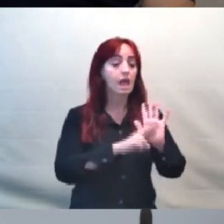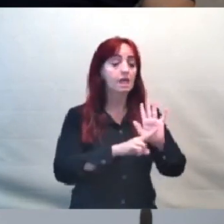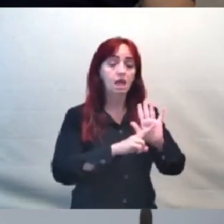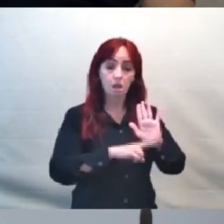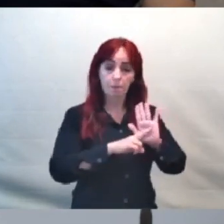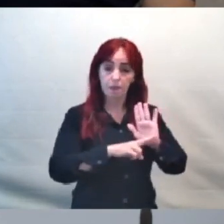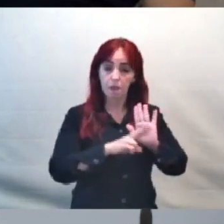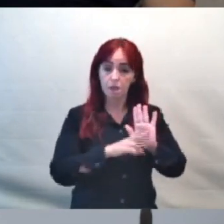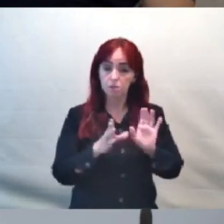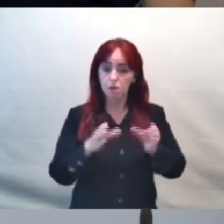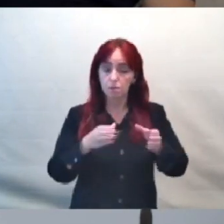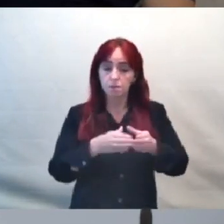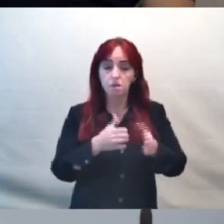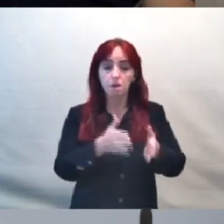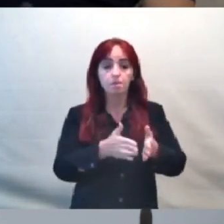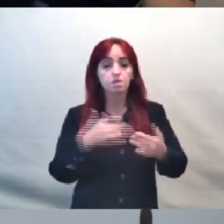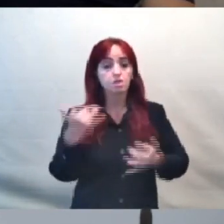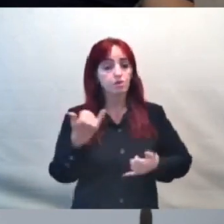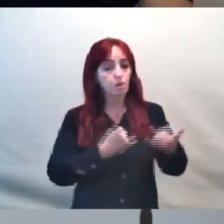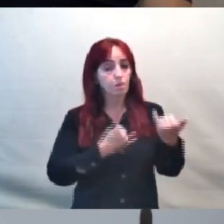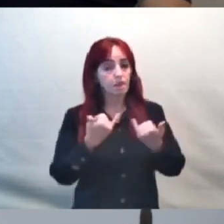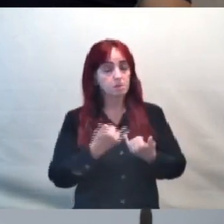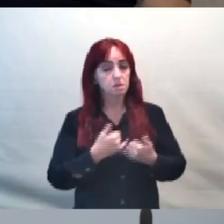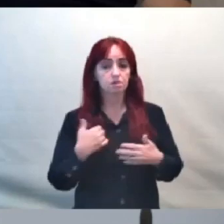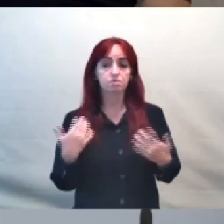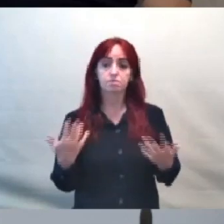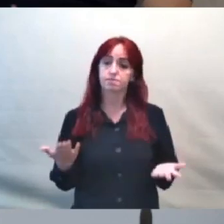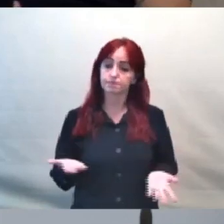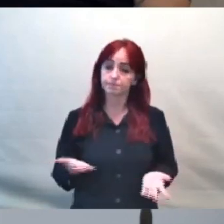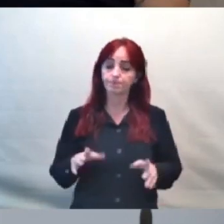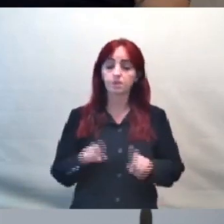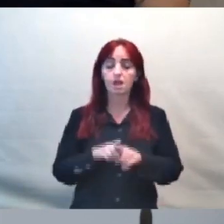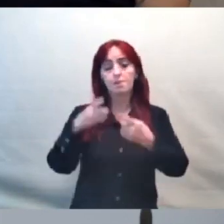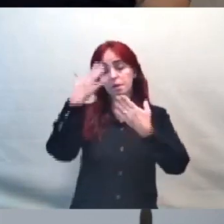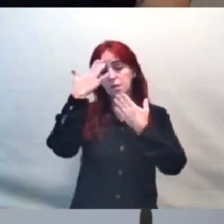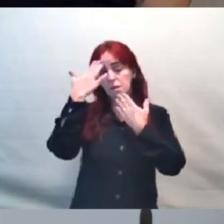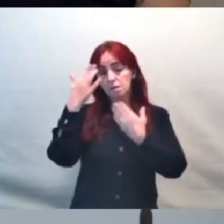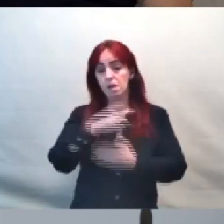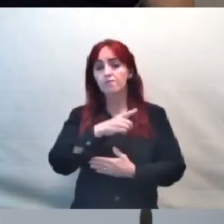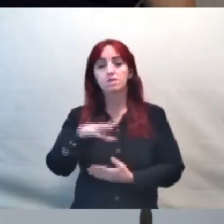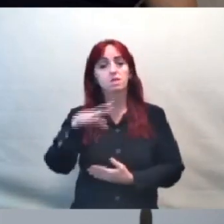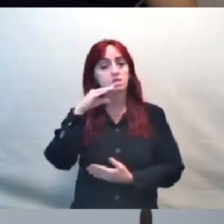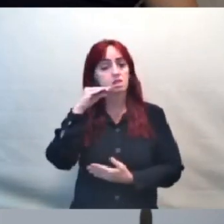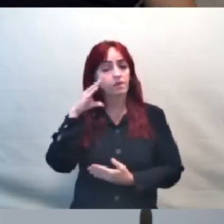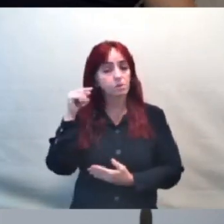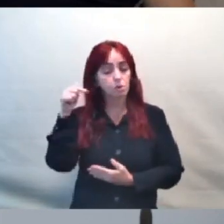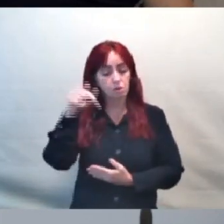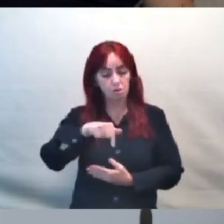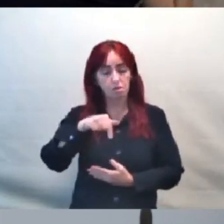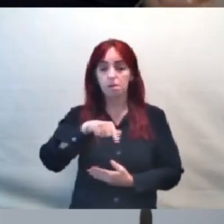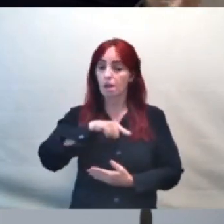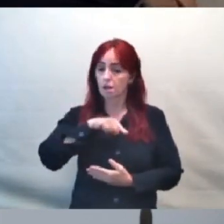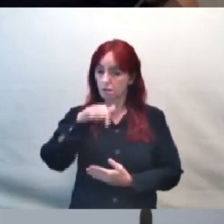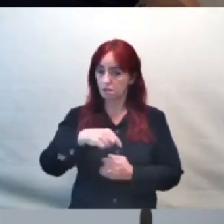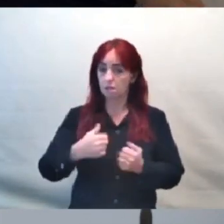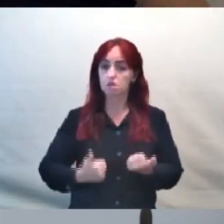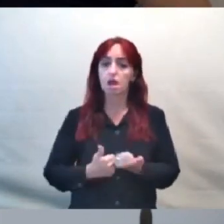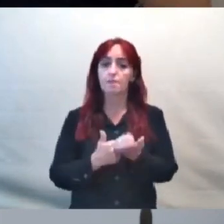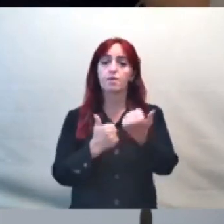informação. E agradecer também vocês, servidores, também que estão aqui nos auxiliando, nos dando apoio,